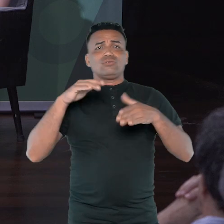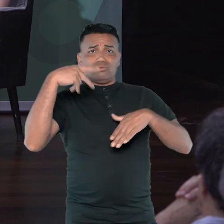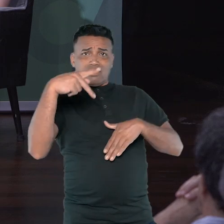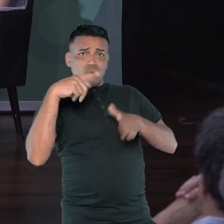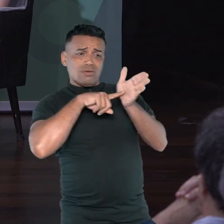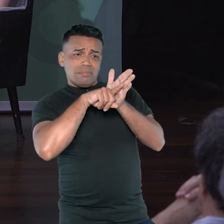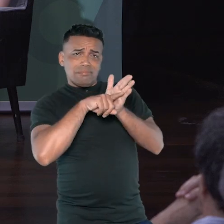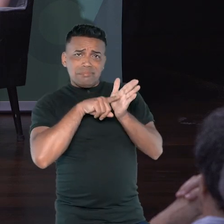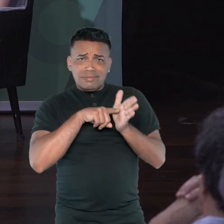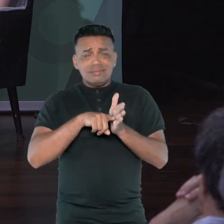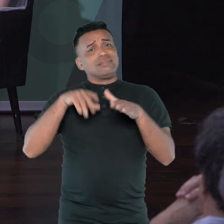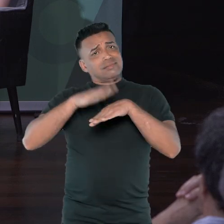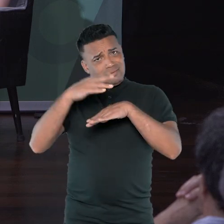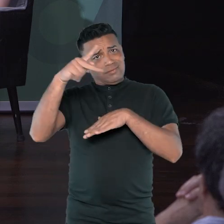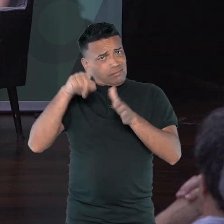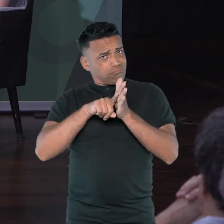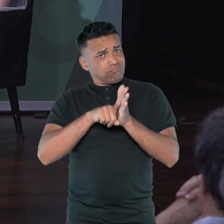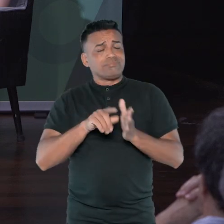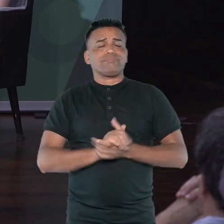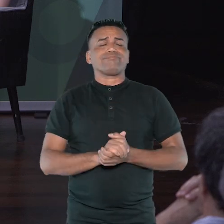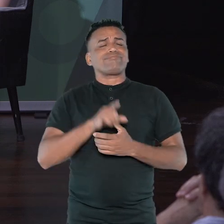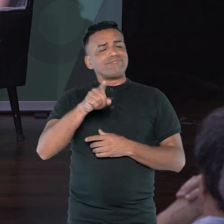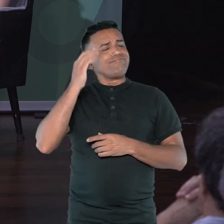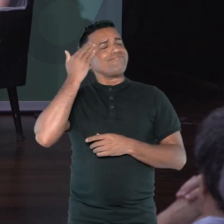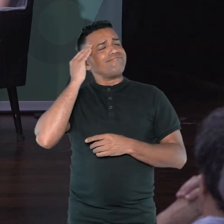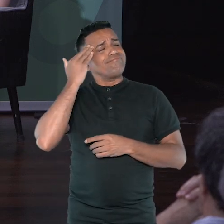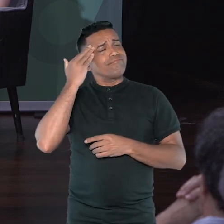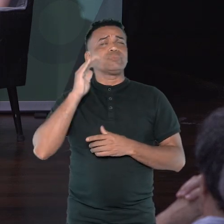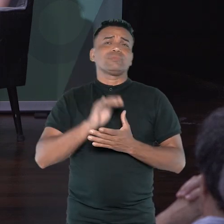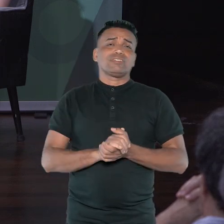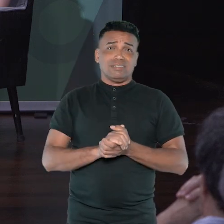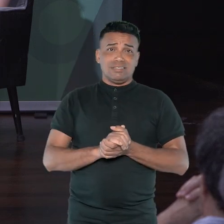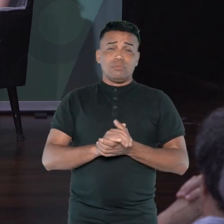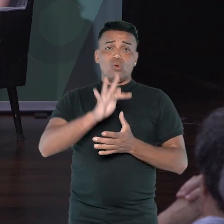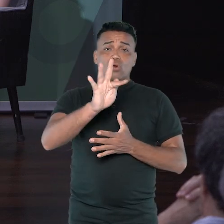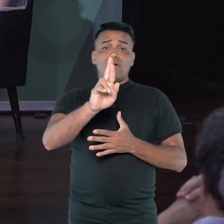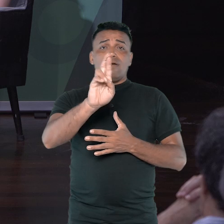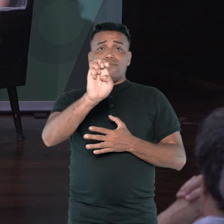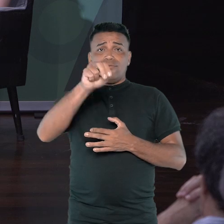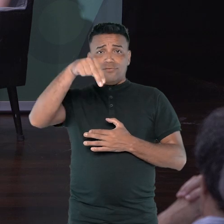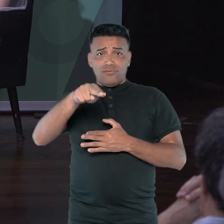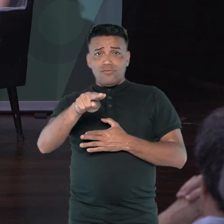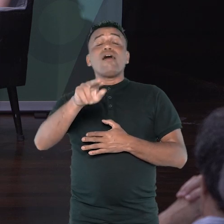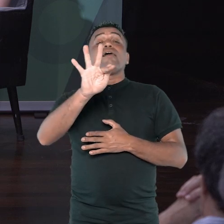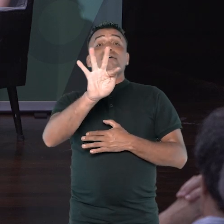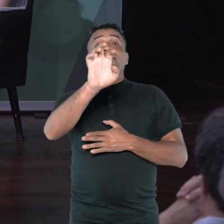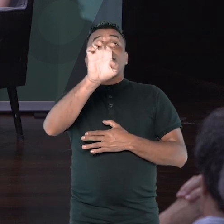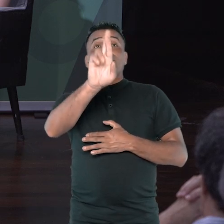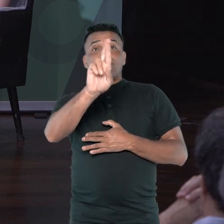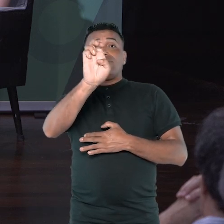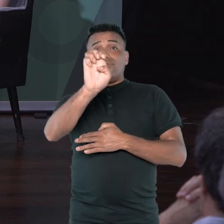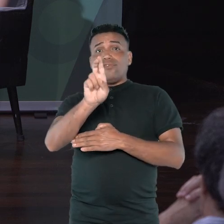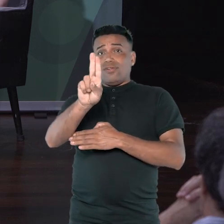lugar da pesquisa, você entendeu que Freud, o casamento, né, o sexual no